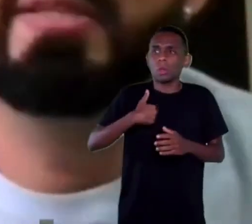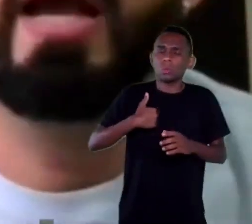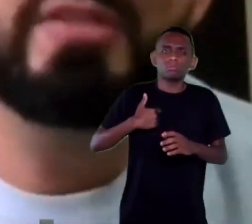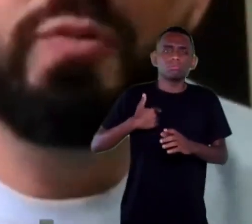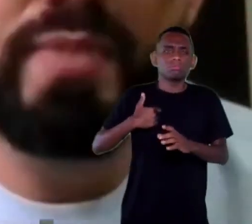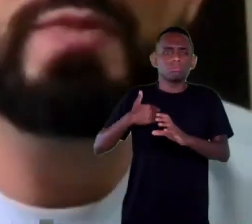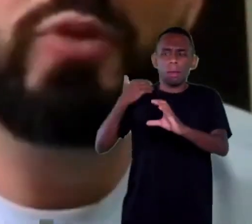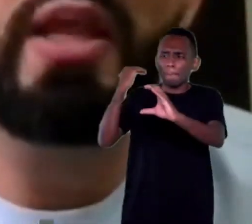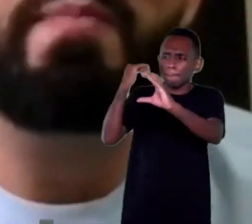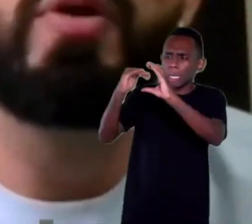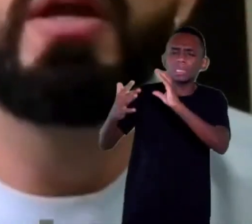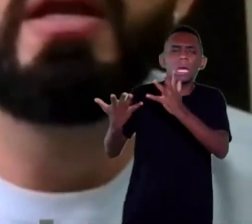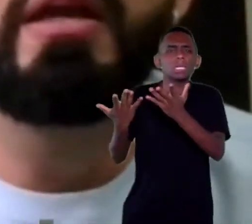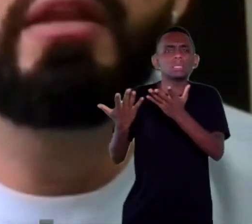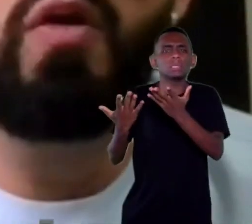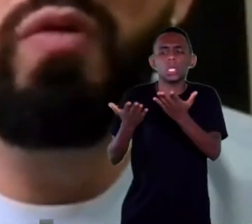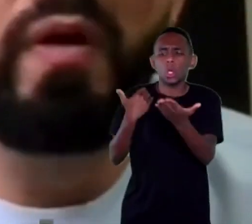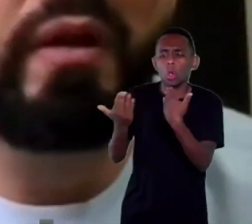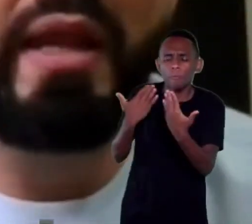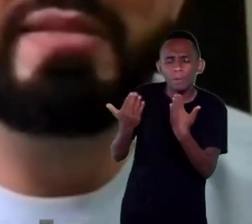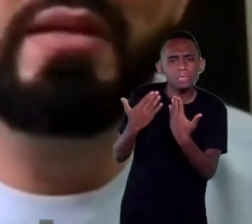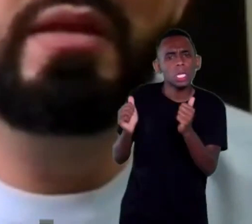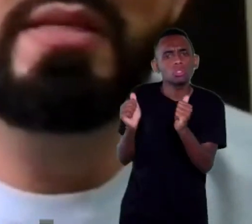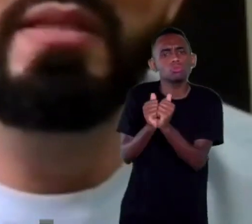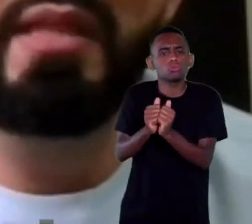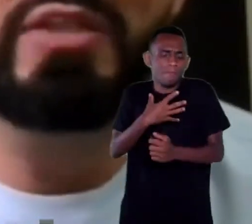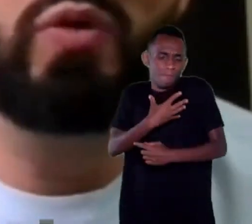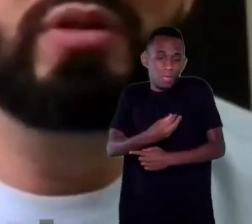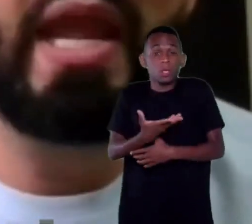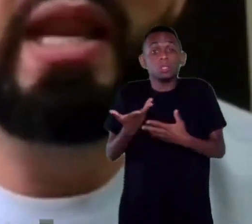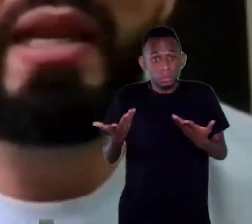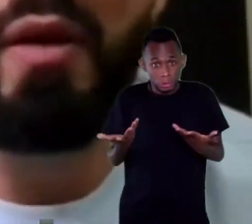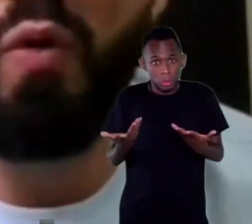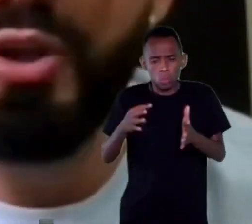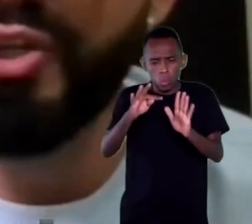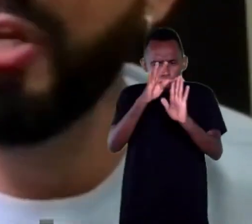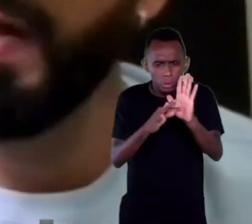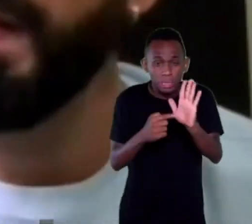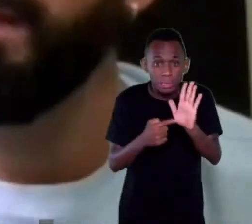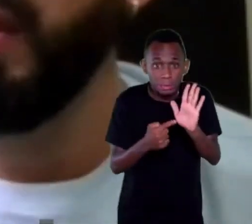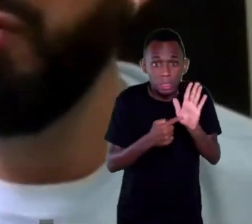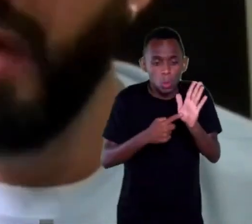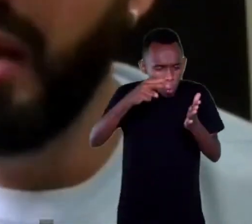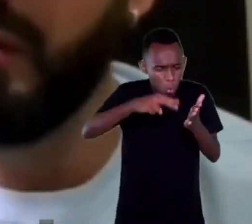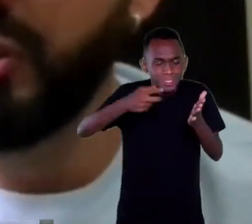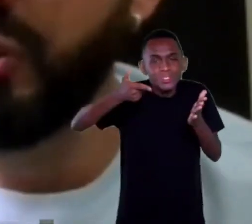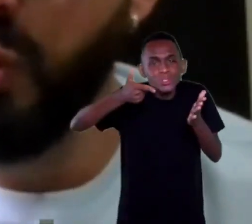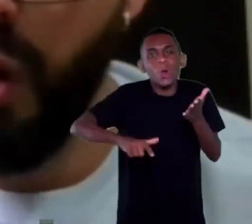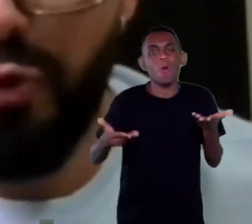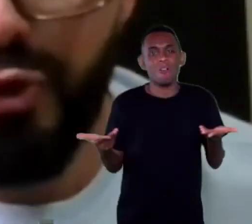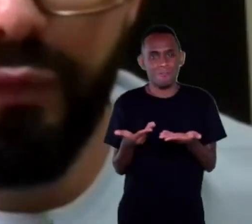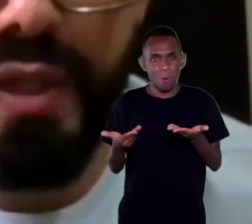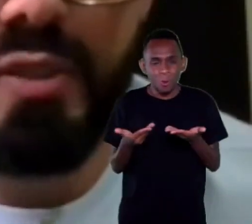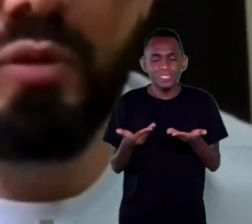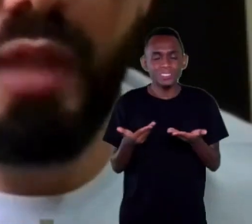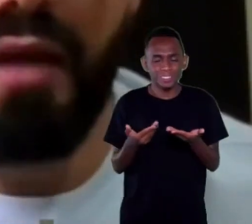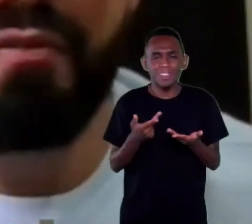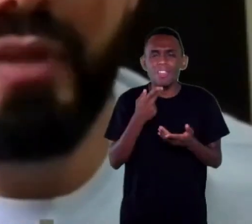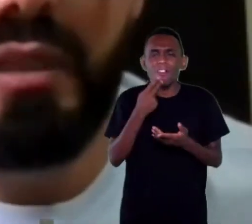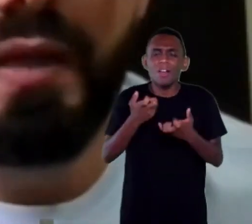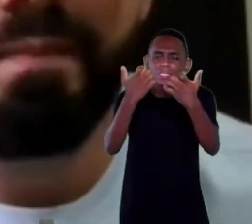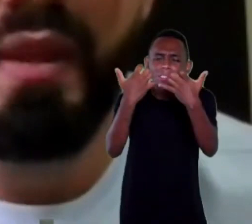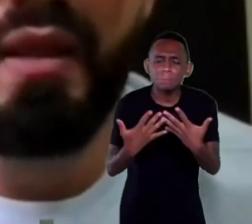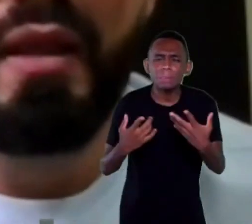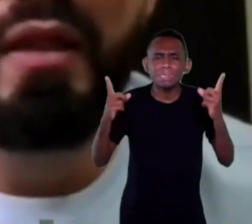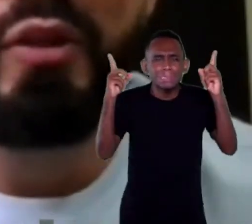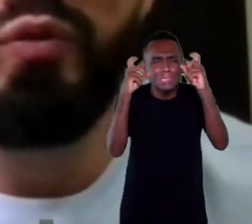gente conversasse no mesmo tempo. Então, nesse texto, eu até reli hoje, eu falo do quão difícil está